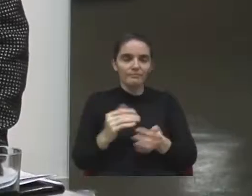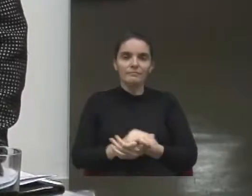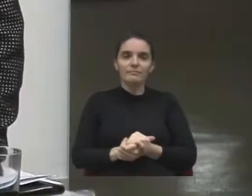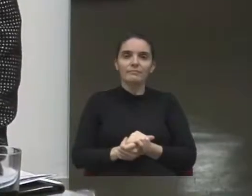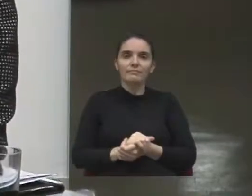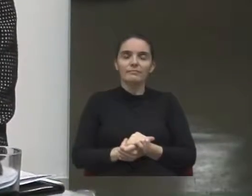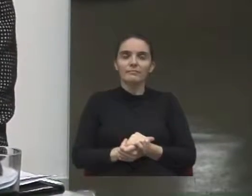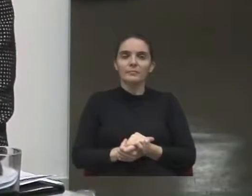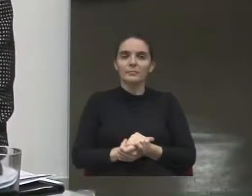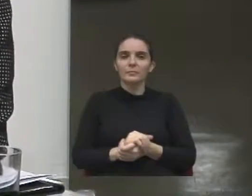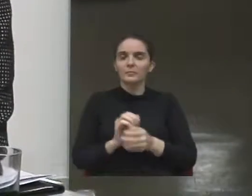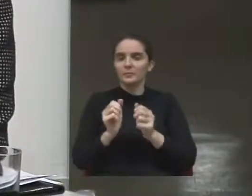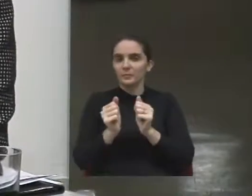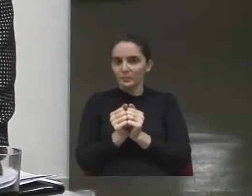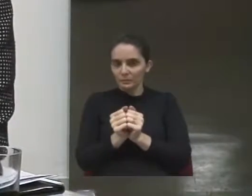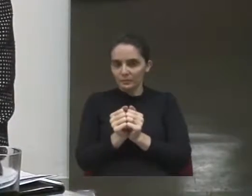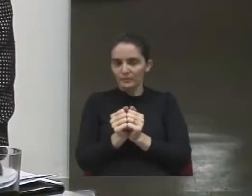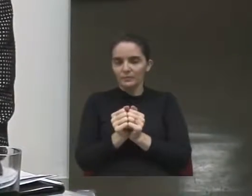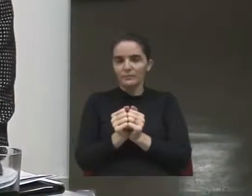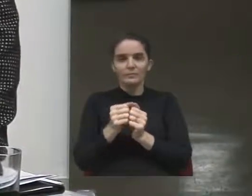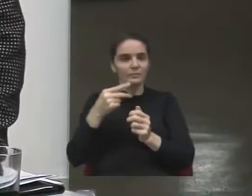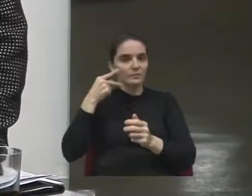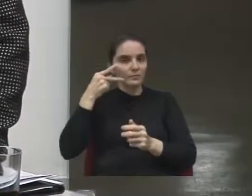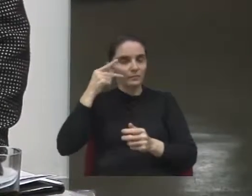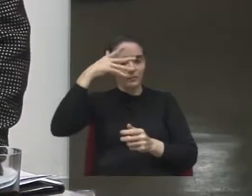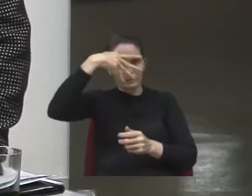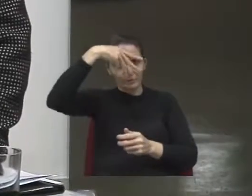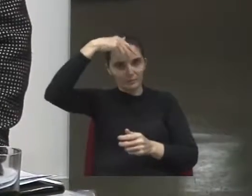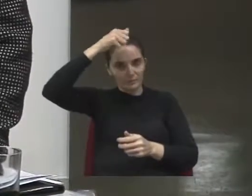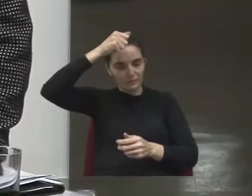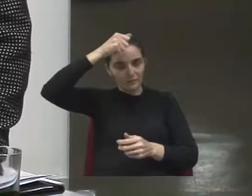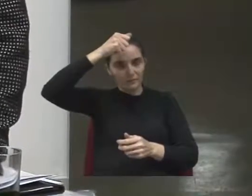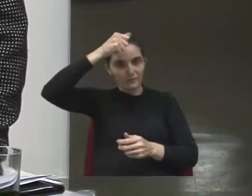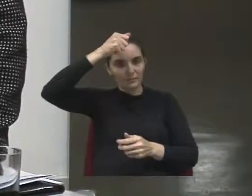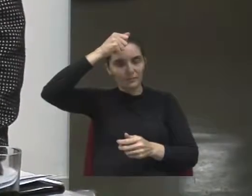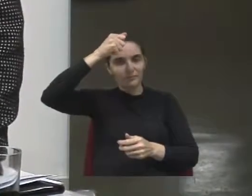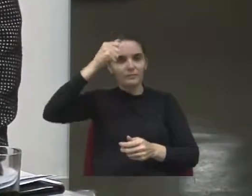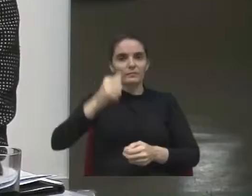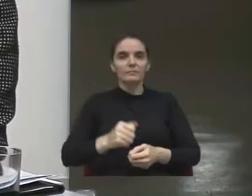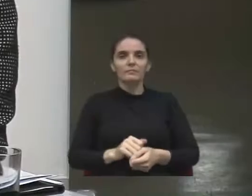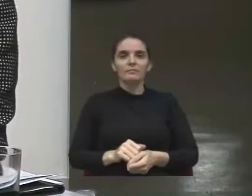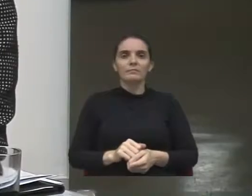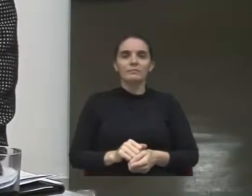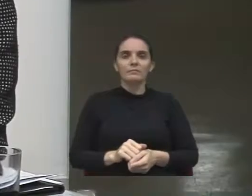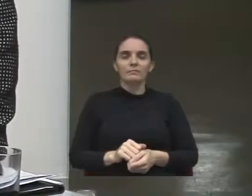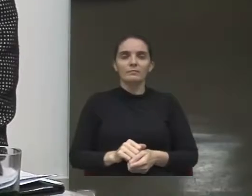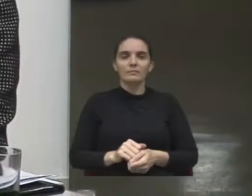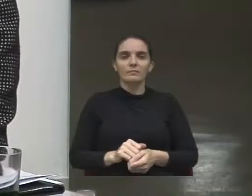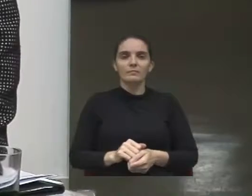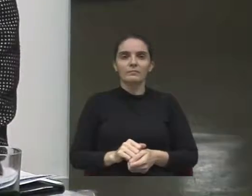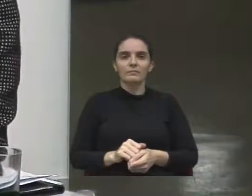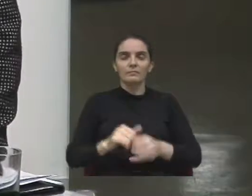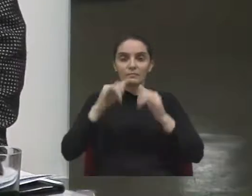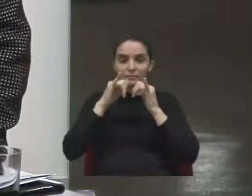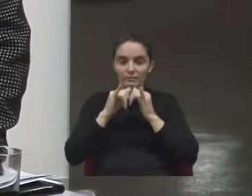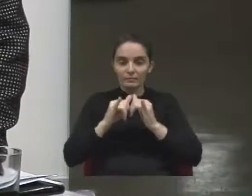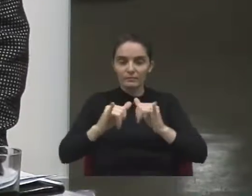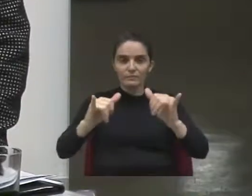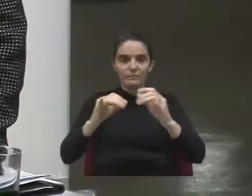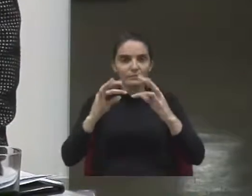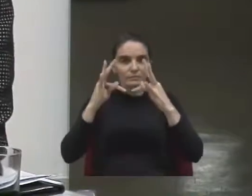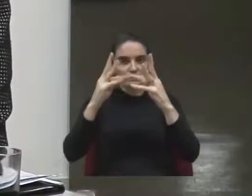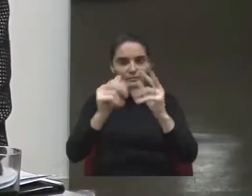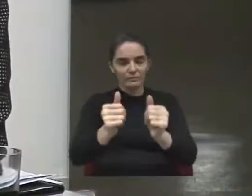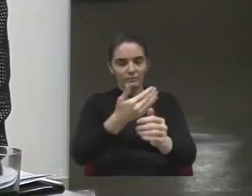juntamente com o Toninho, poder fazer esse reconhecimento de utilidade pública para que aqueles